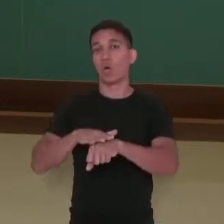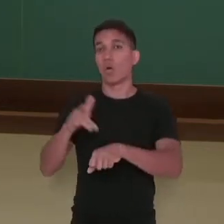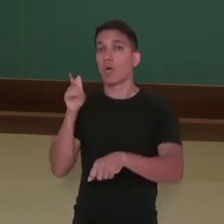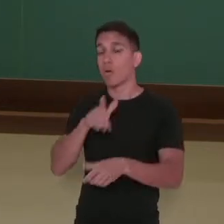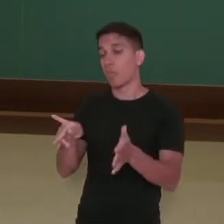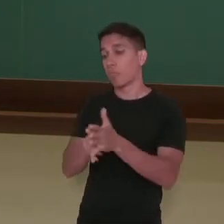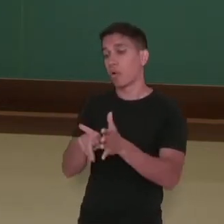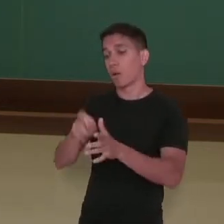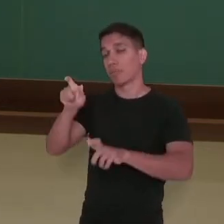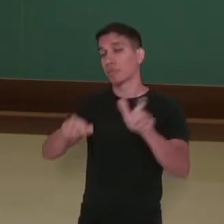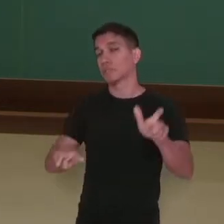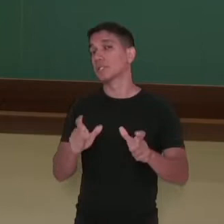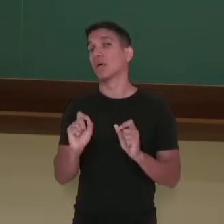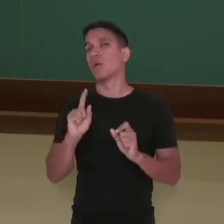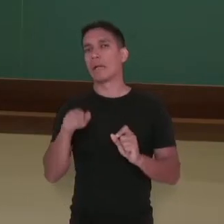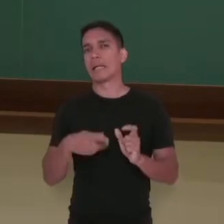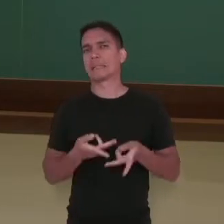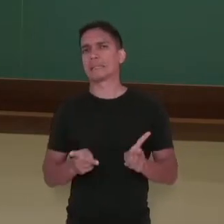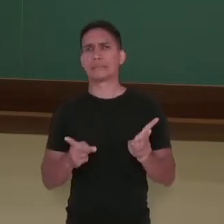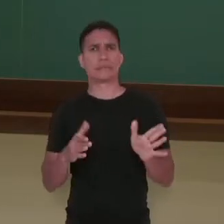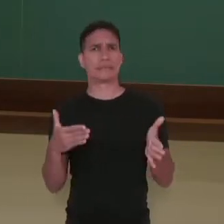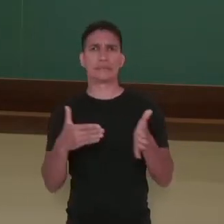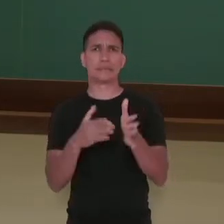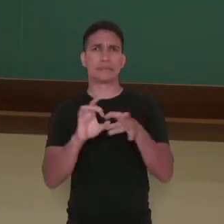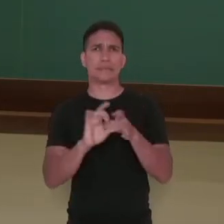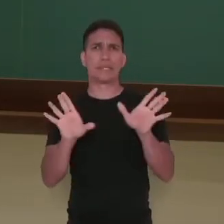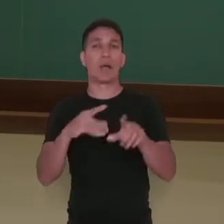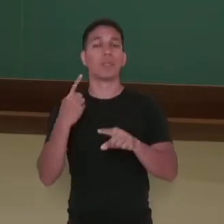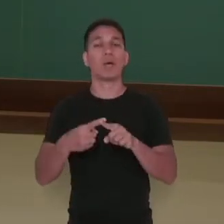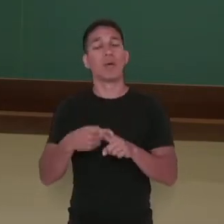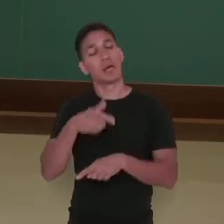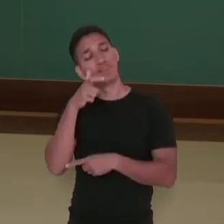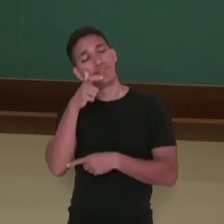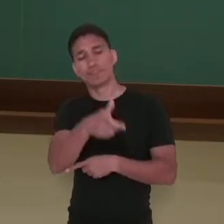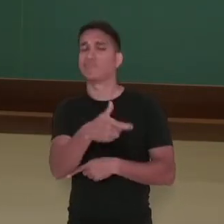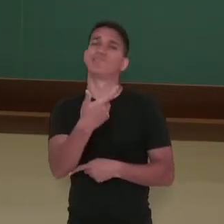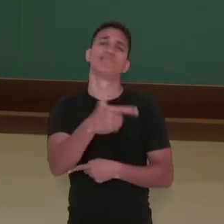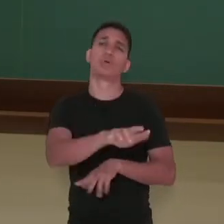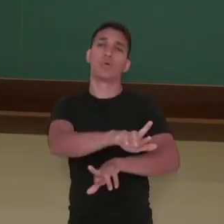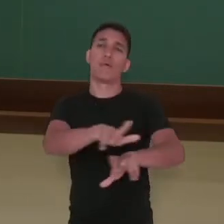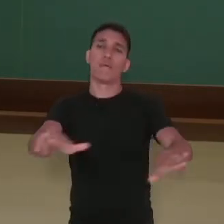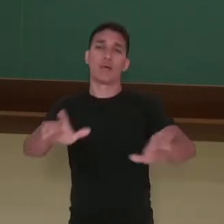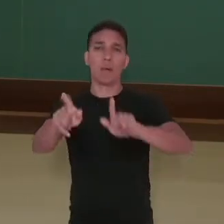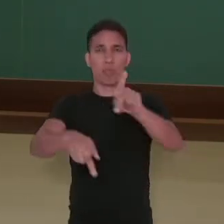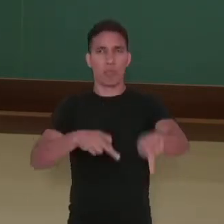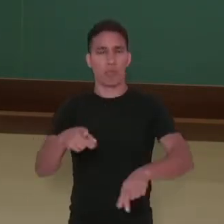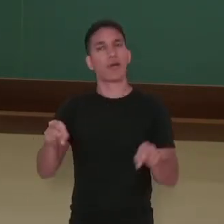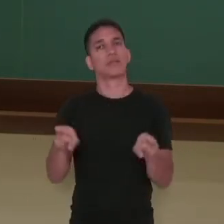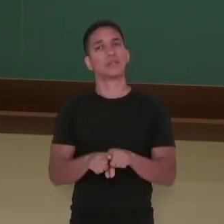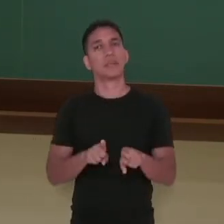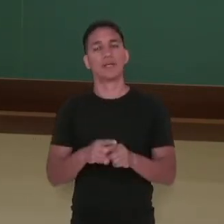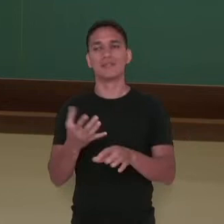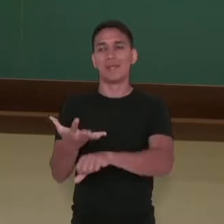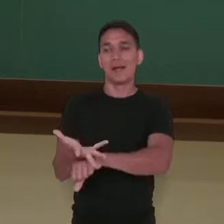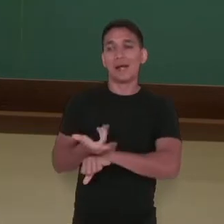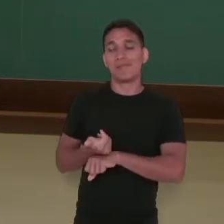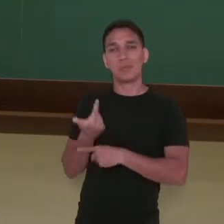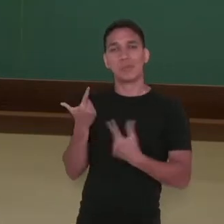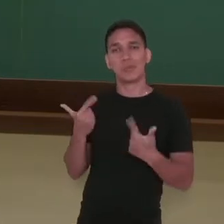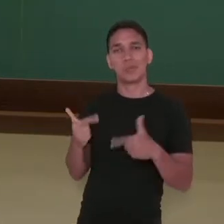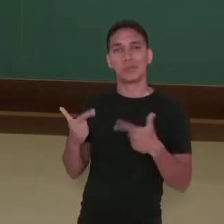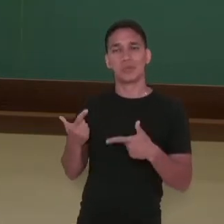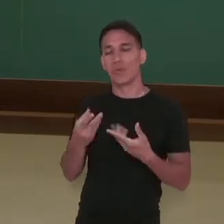é ilimitado, por fatores como os desinteresses da coletividade ou a inabilidade das pessoas